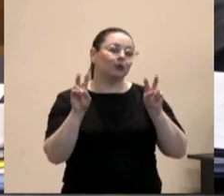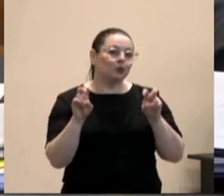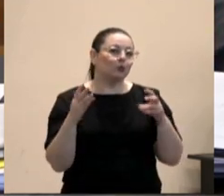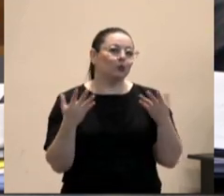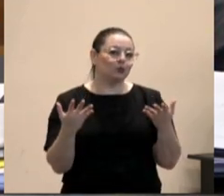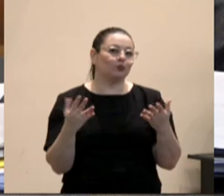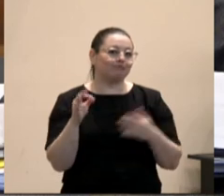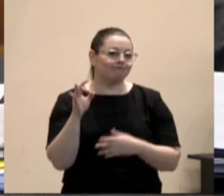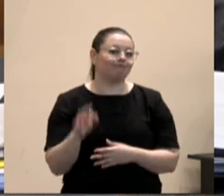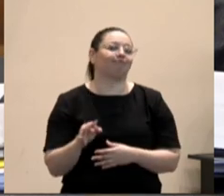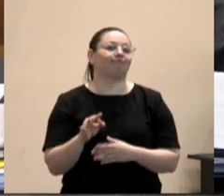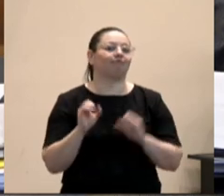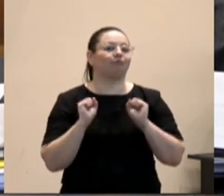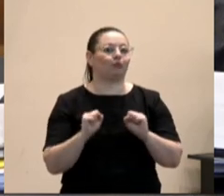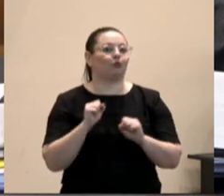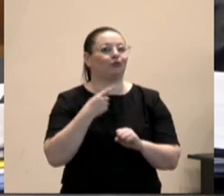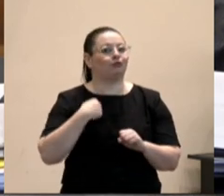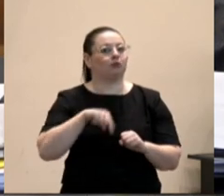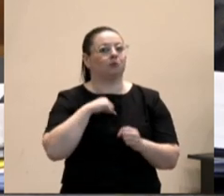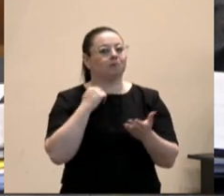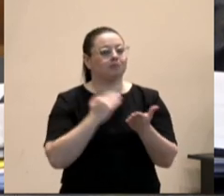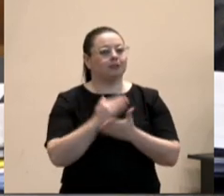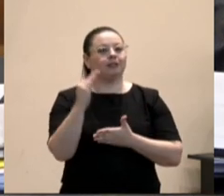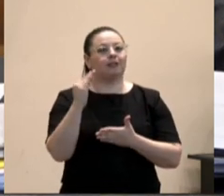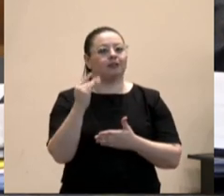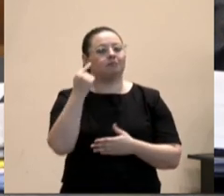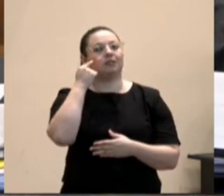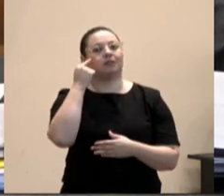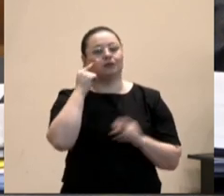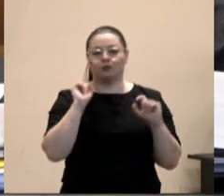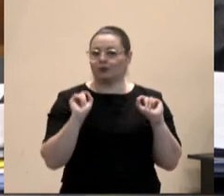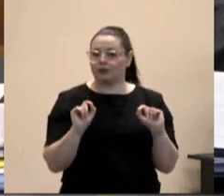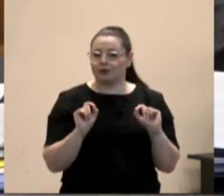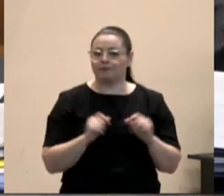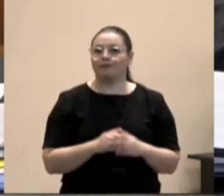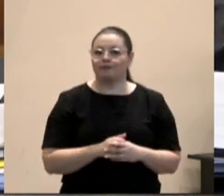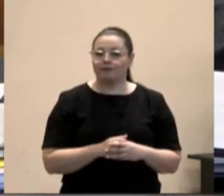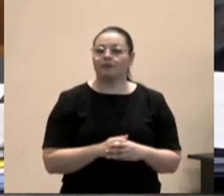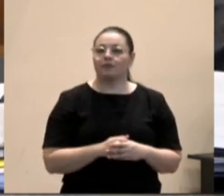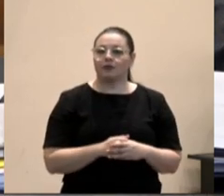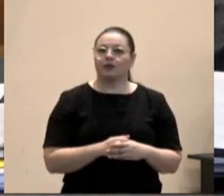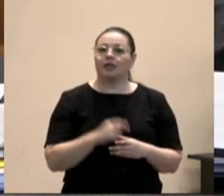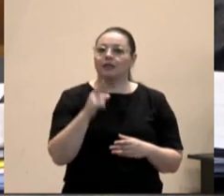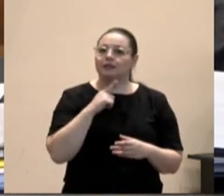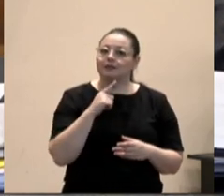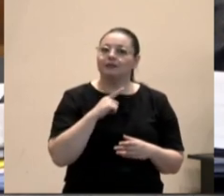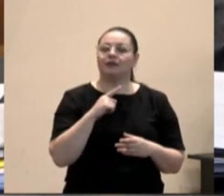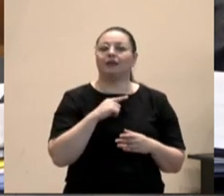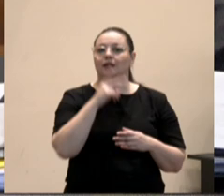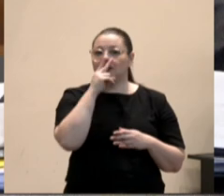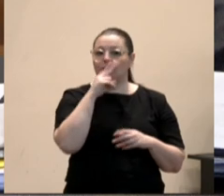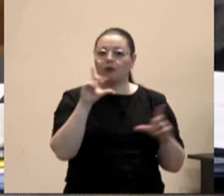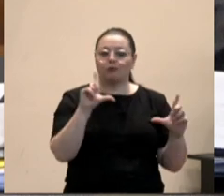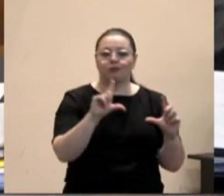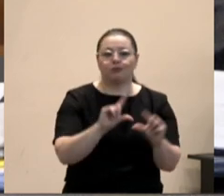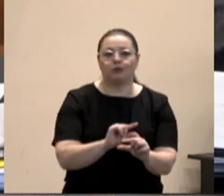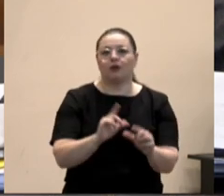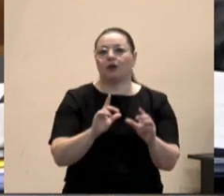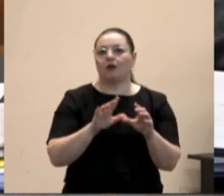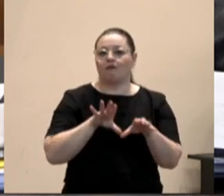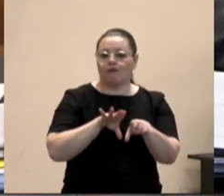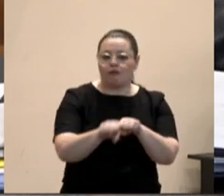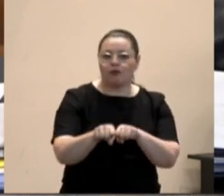já possa ir construindo aqui é: a quem interessa o esvaziamento da formação docente,